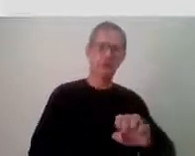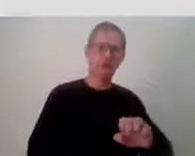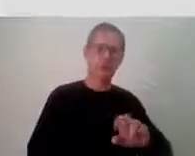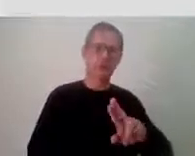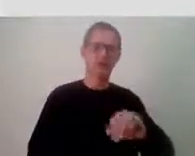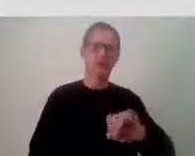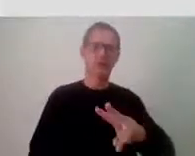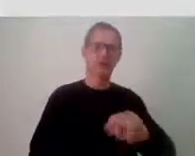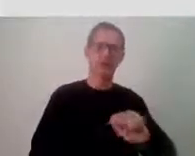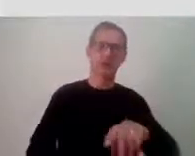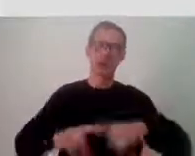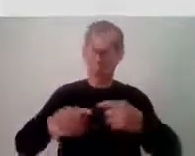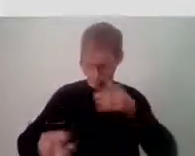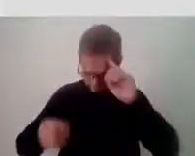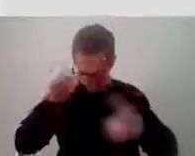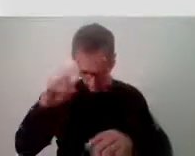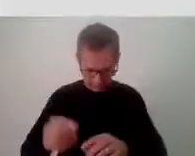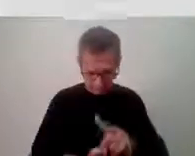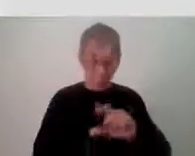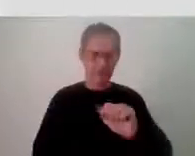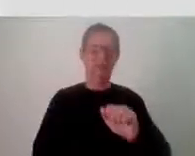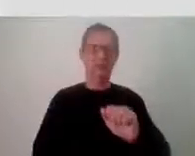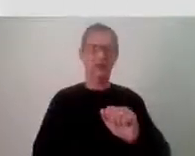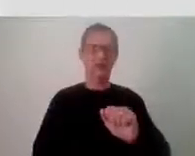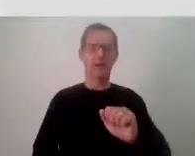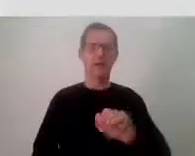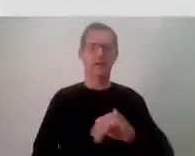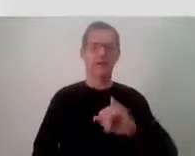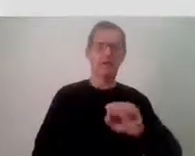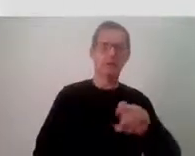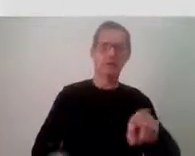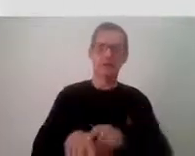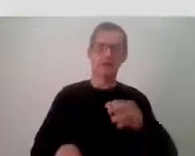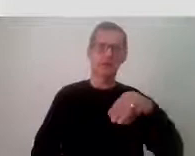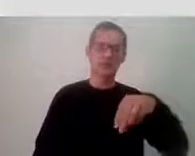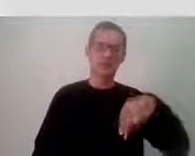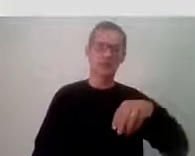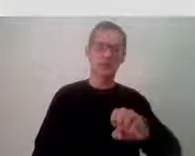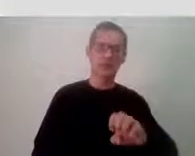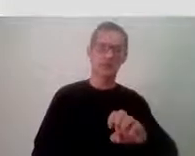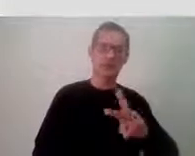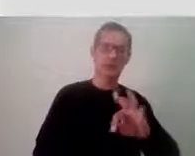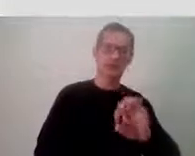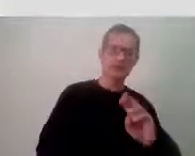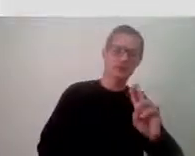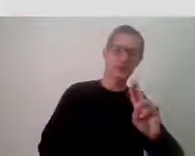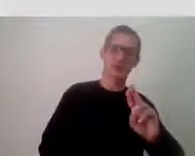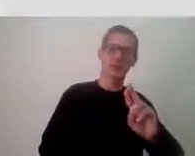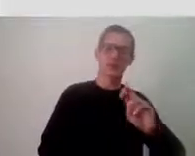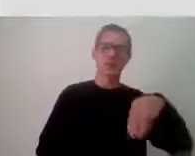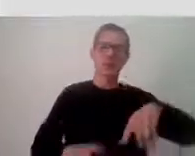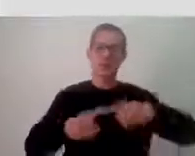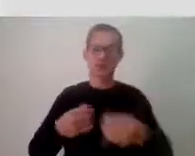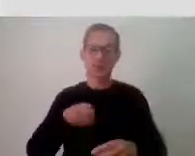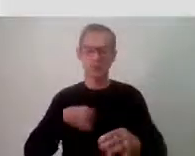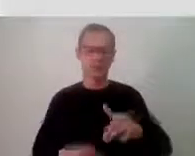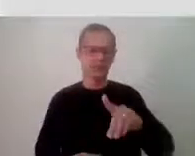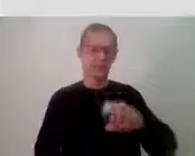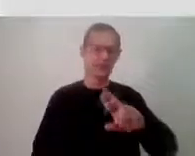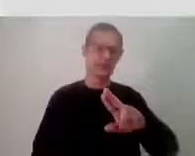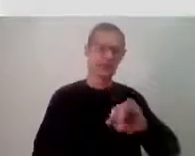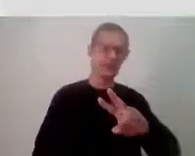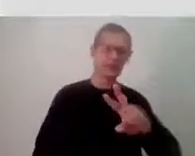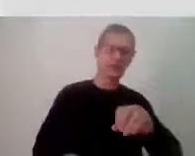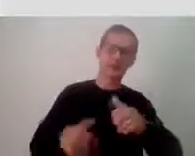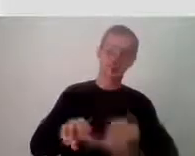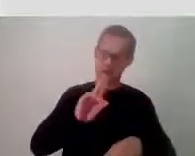do gato de Leibniz e Newton. Se é integral, quer dizer que quando eu derivo esse resultado, eu tenho